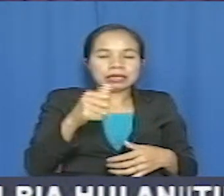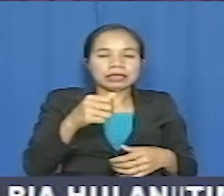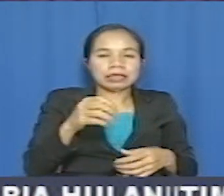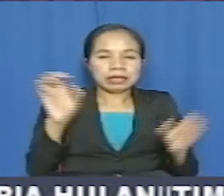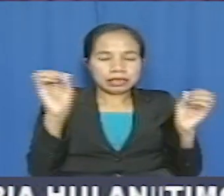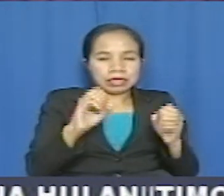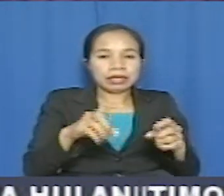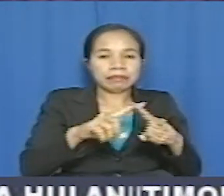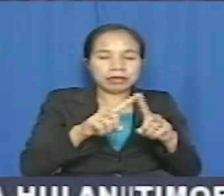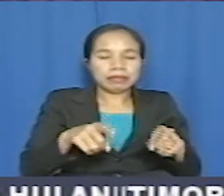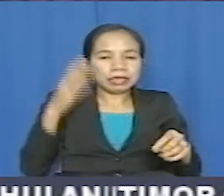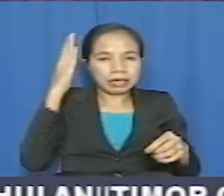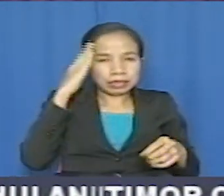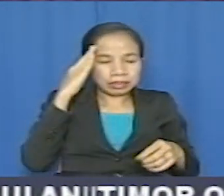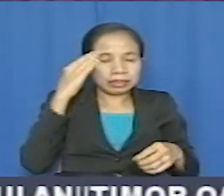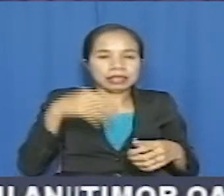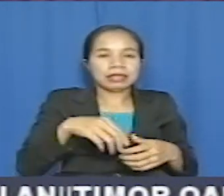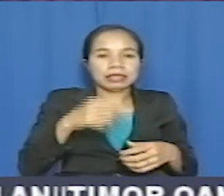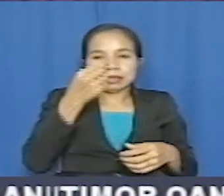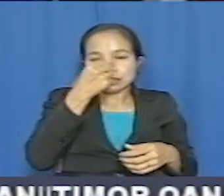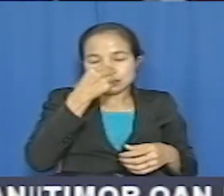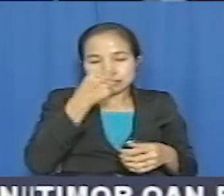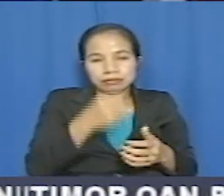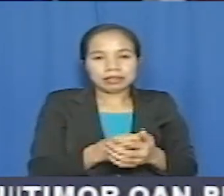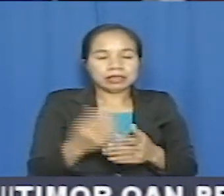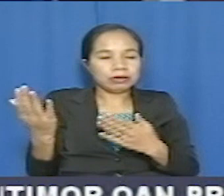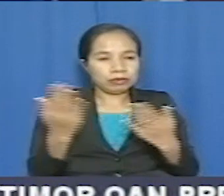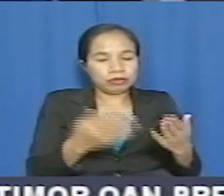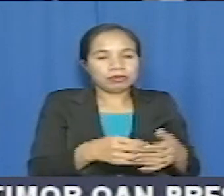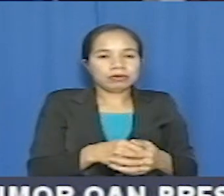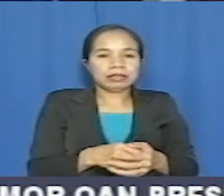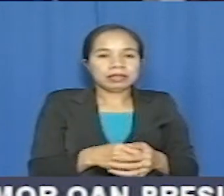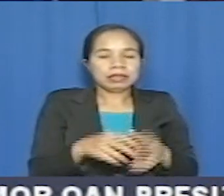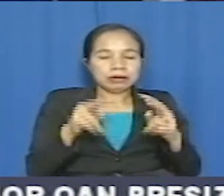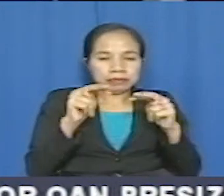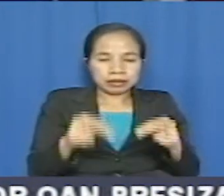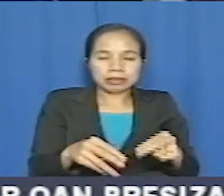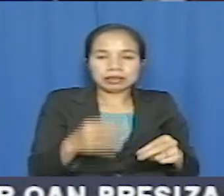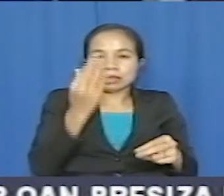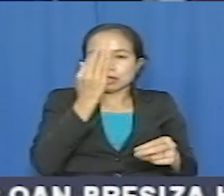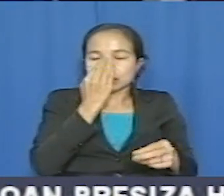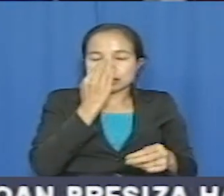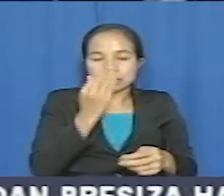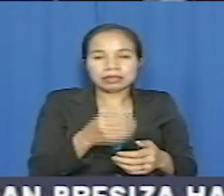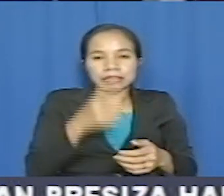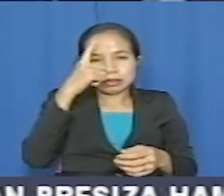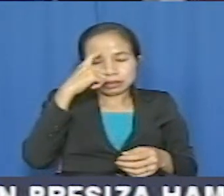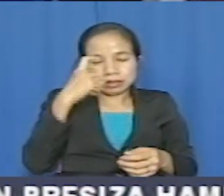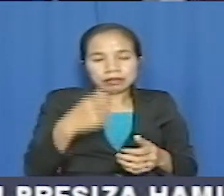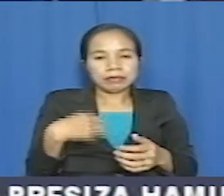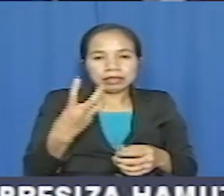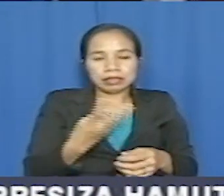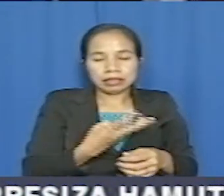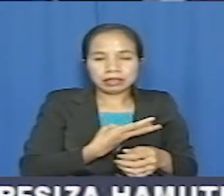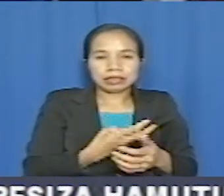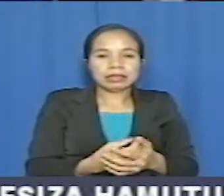ne lori ho ni simptomas ne be ma precisa no oxigênio lá, hã? Tama bai mai ita ulu